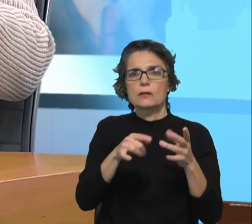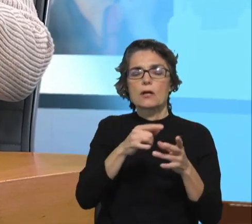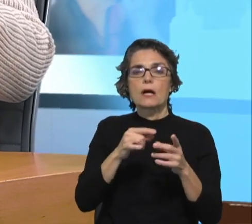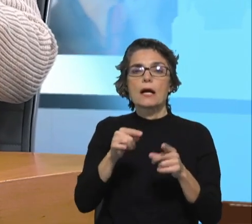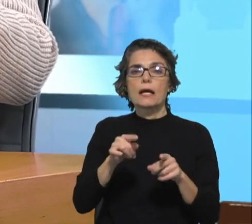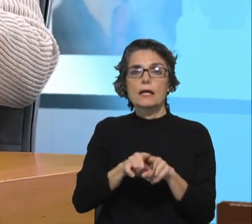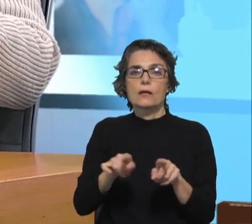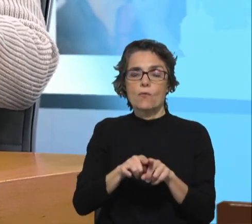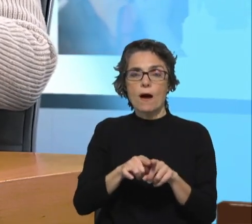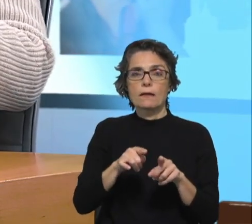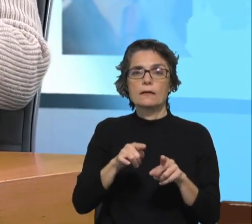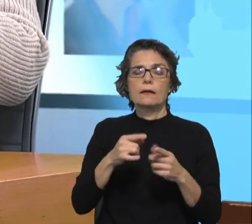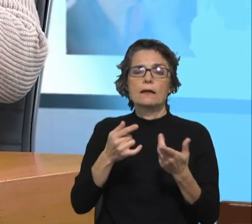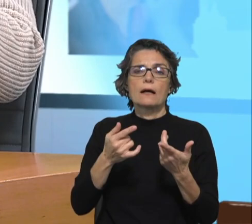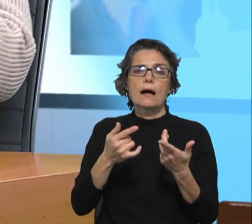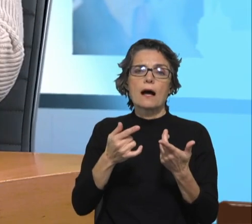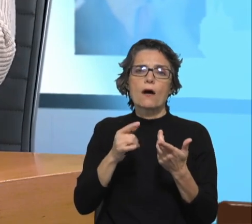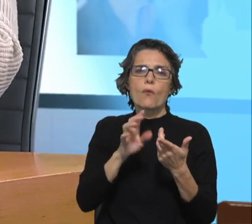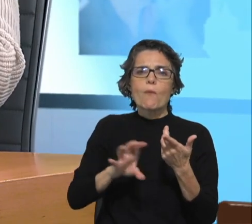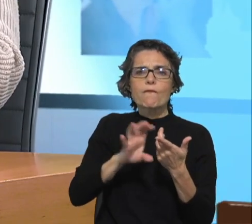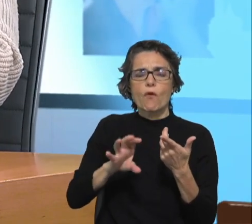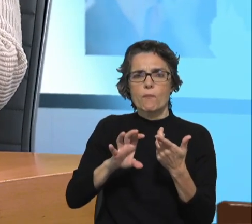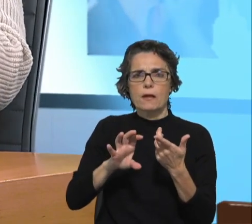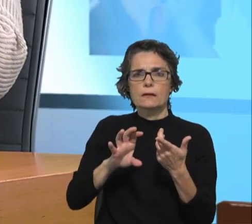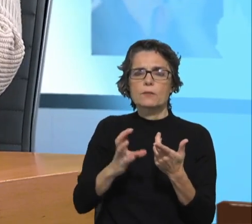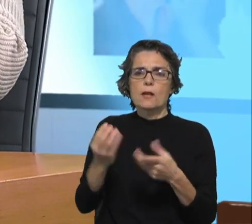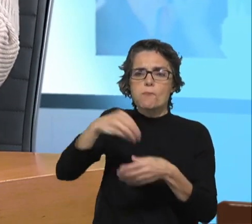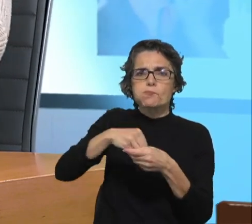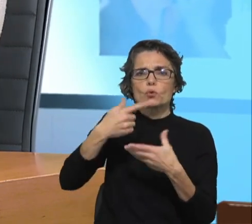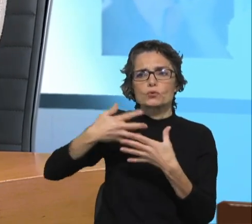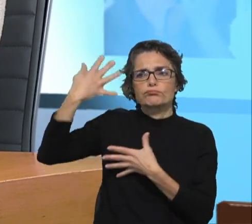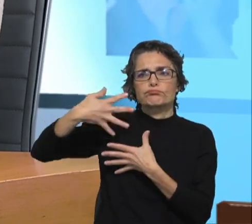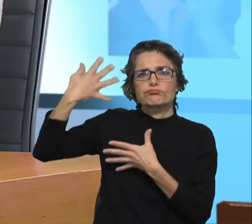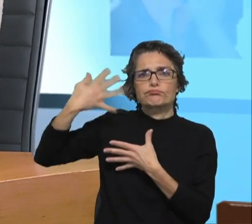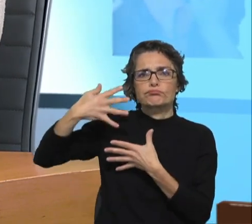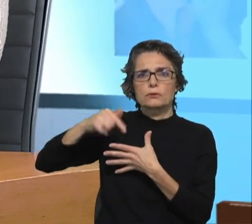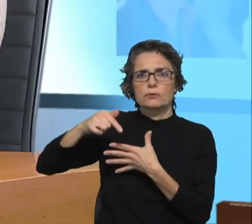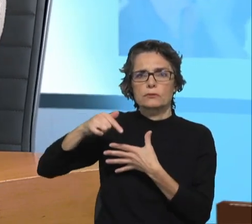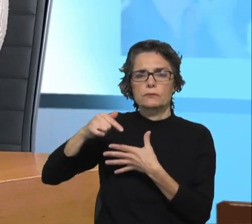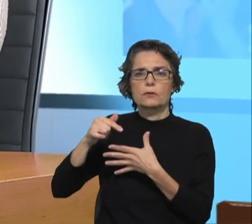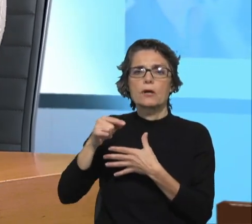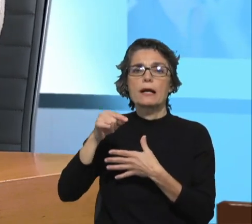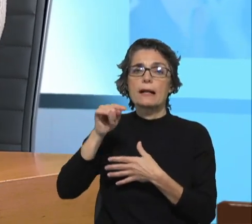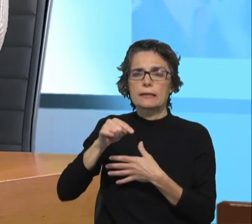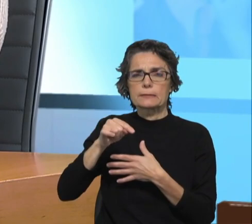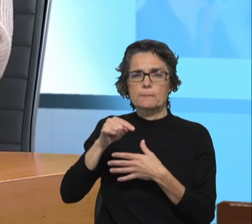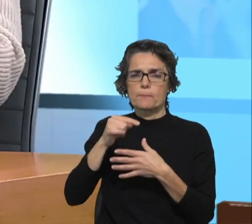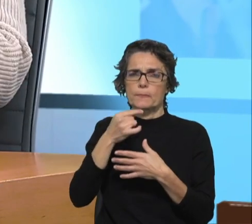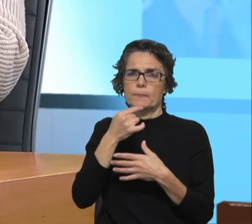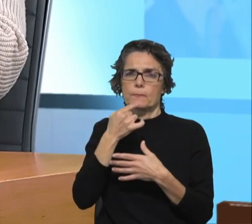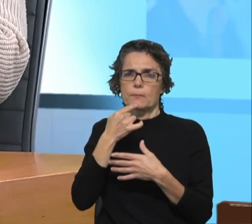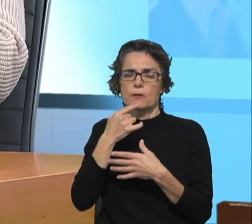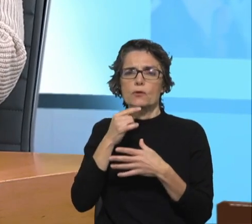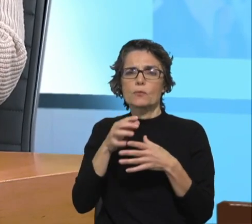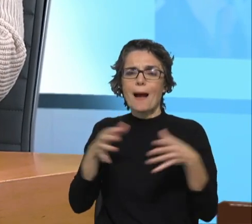chamamos uma gaussiana. E por isso os algoritmos funcionam assim. Ou seja, onde é que a maioria está a ver, a pensar, a dizer? E